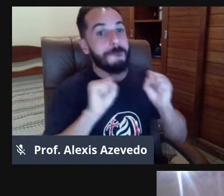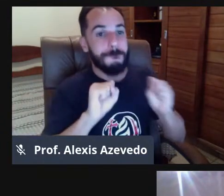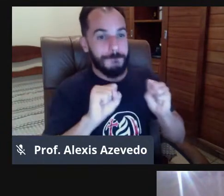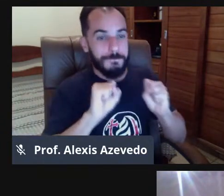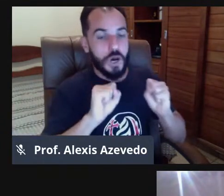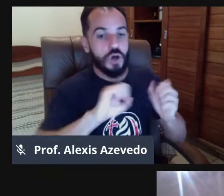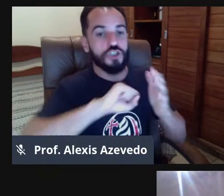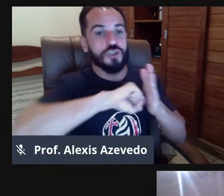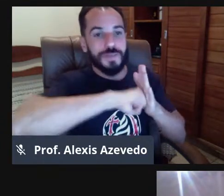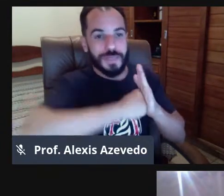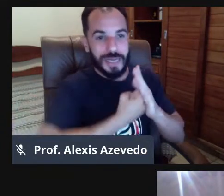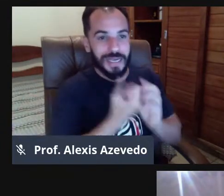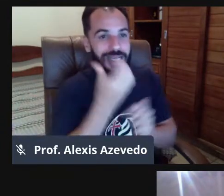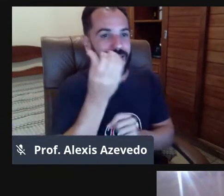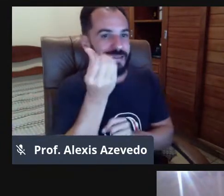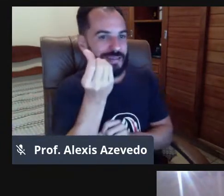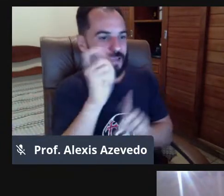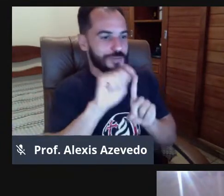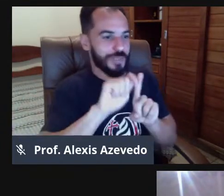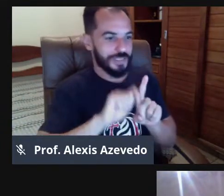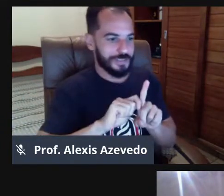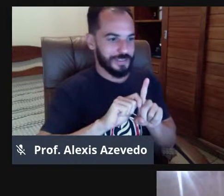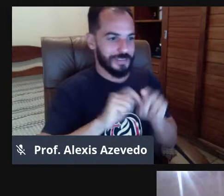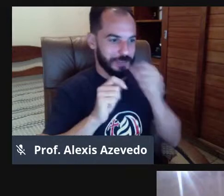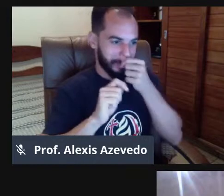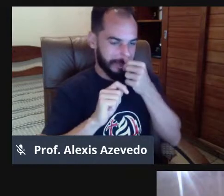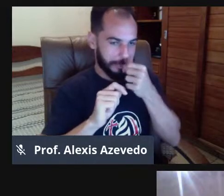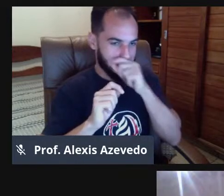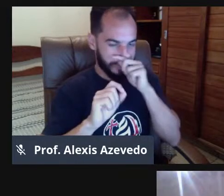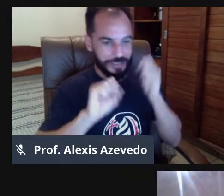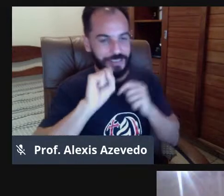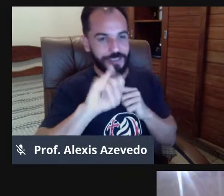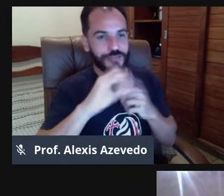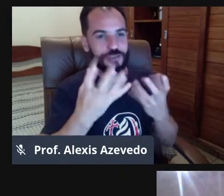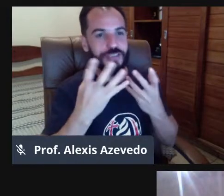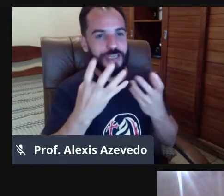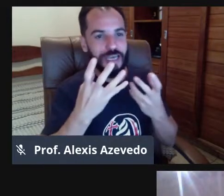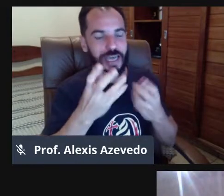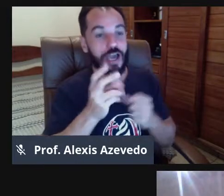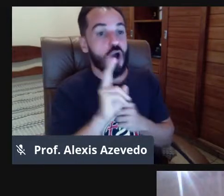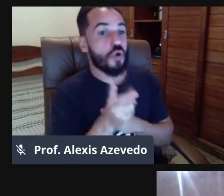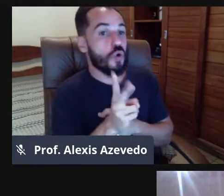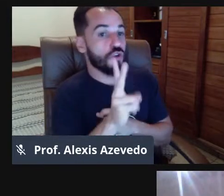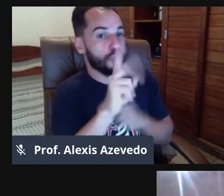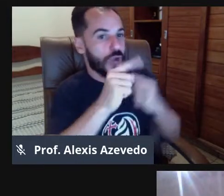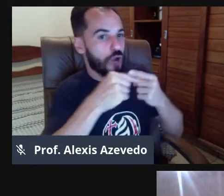tranca um semestre. No semestre seguinte, se ele quiser manter